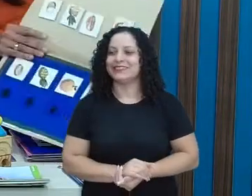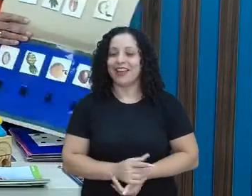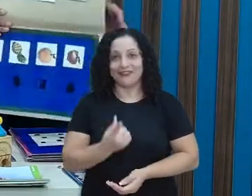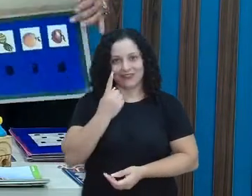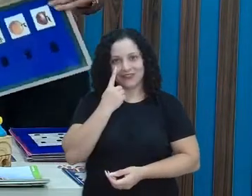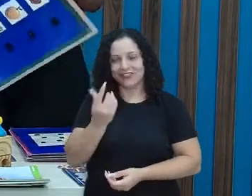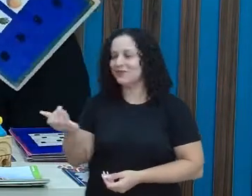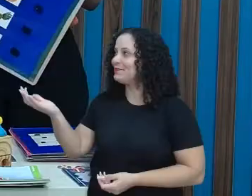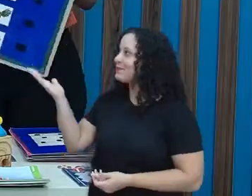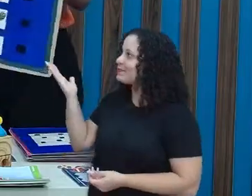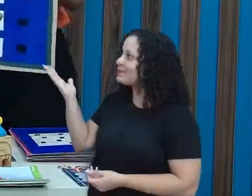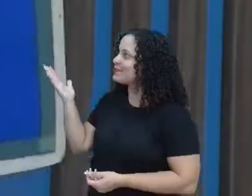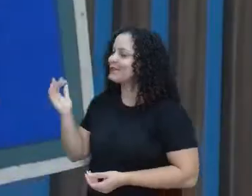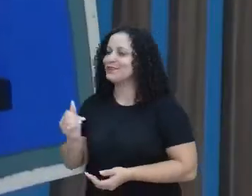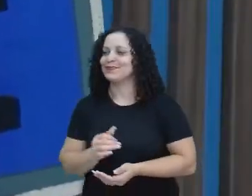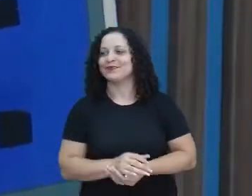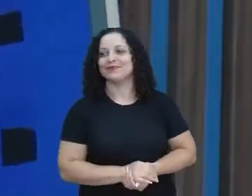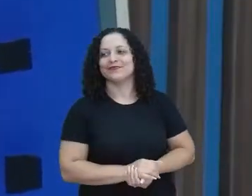esse aqui, ó.